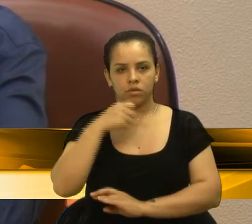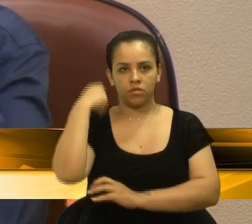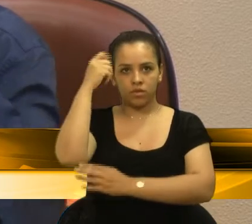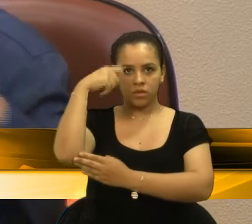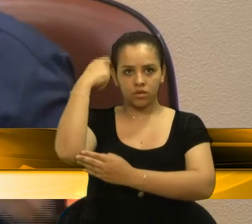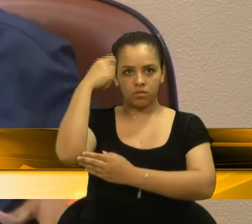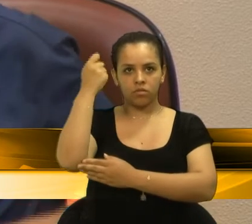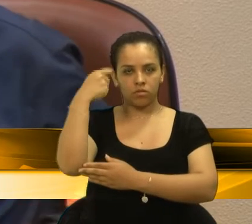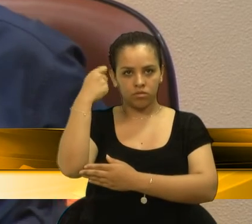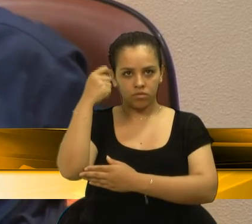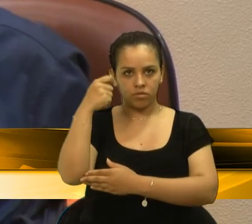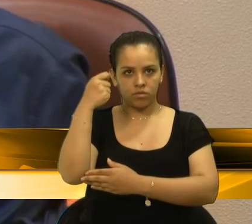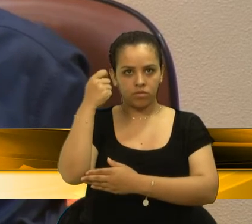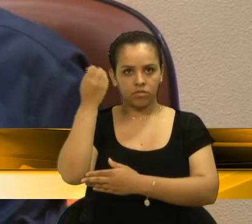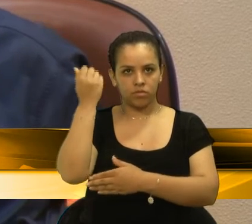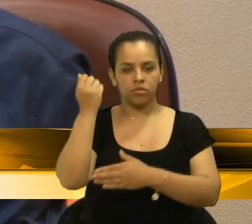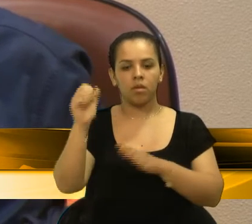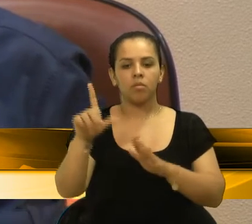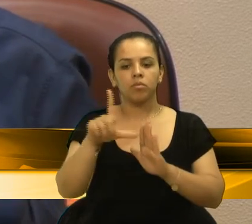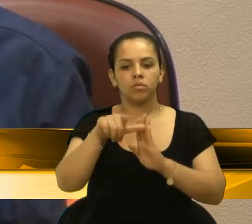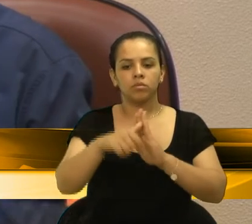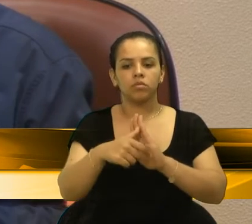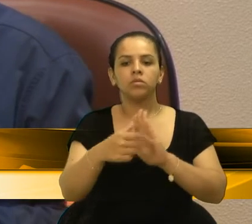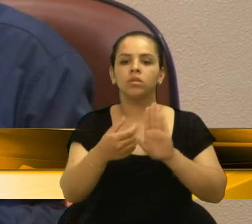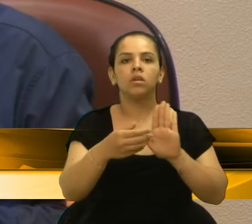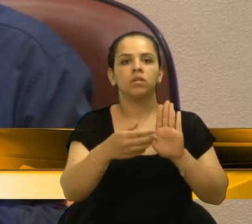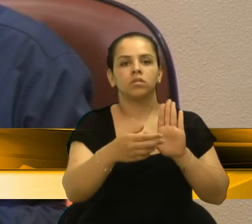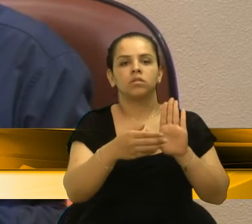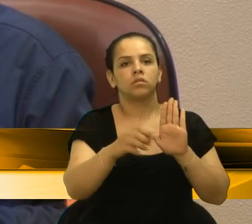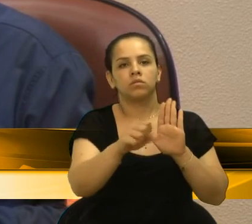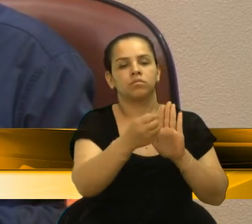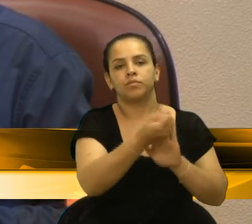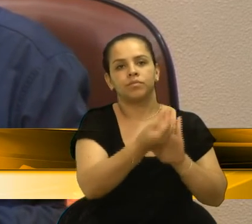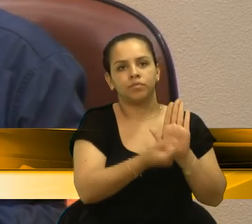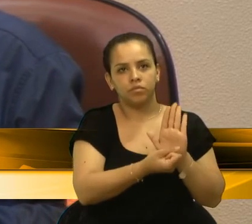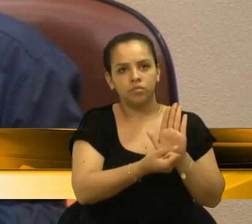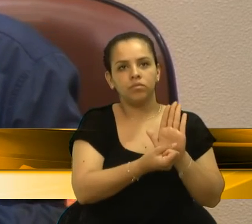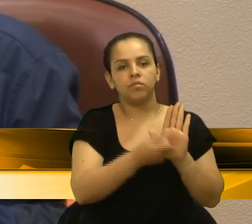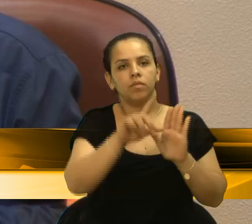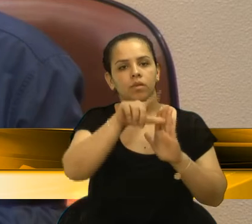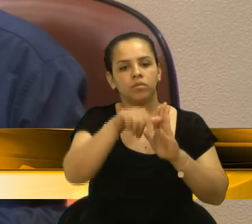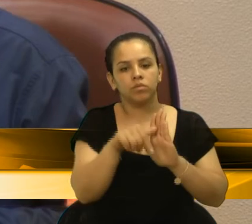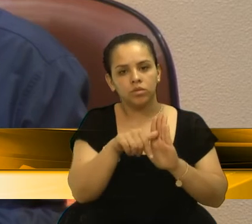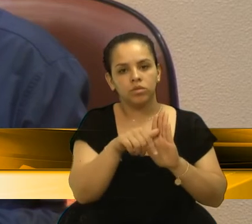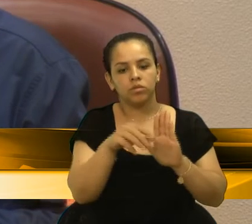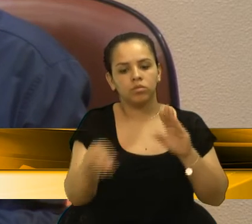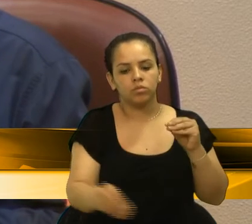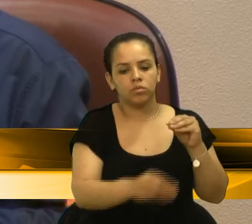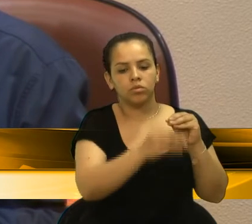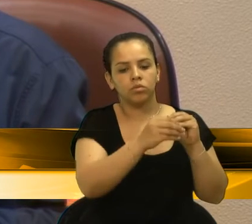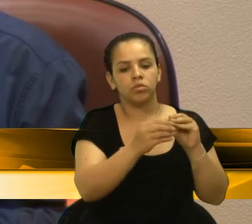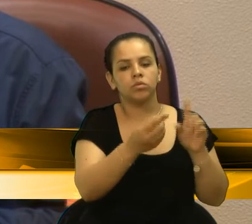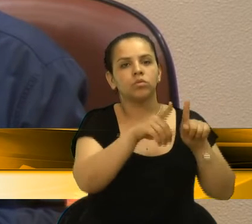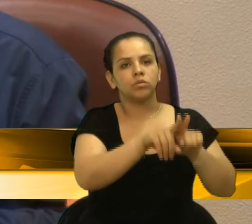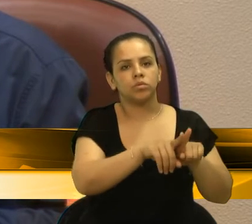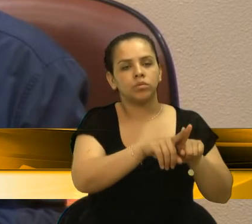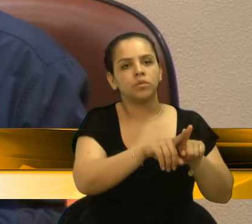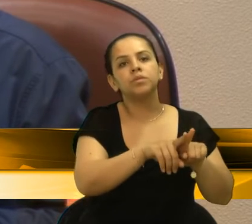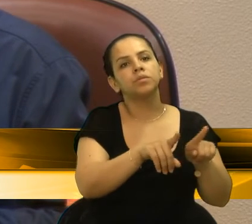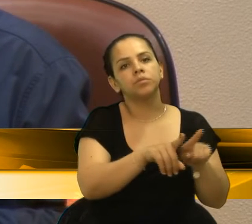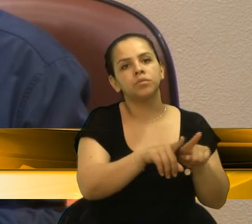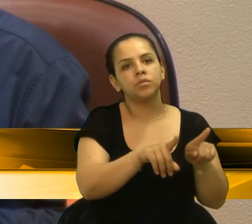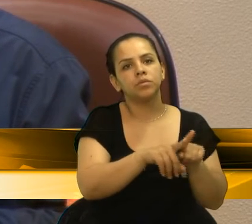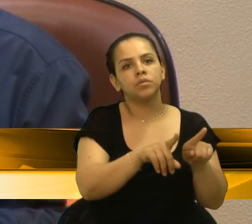respectiva transição constará em certidão oficial expedida pelo setor de registro e revisão de anais e será posteriormente anexada à presente e, por